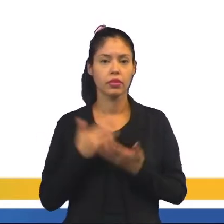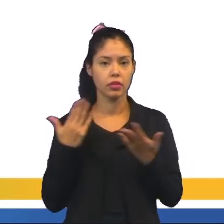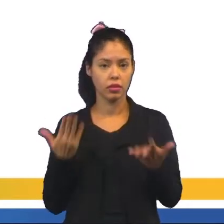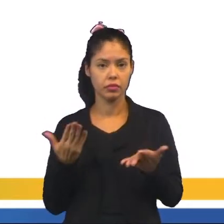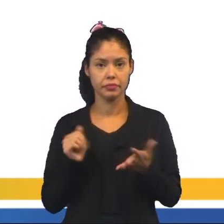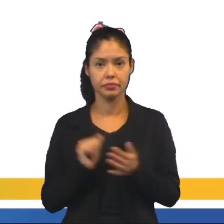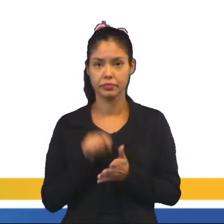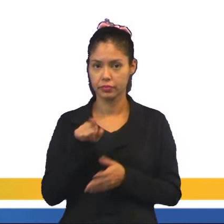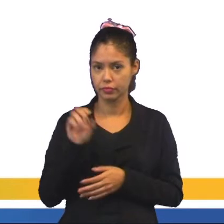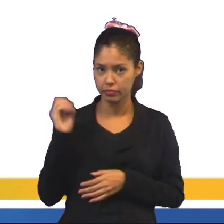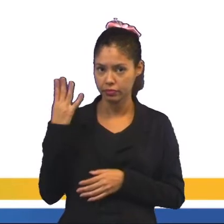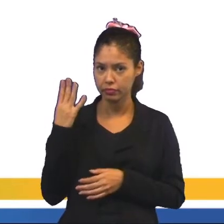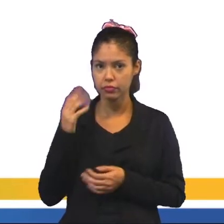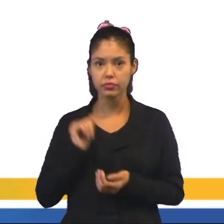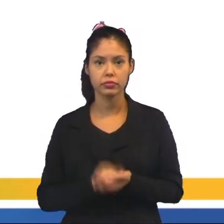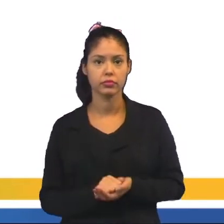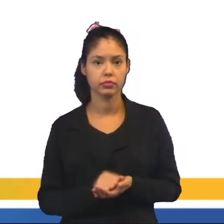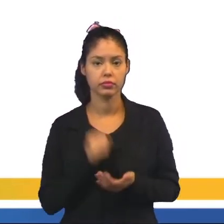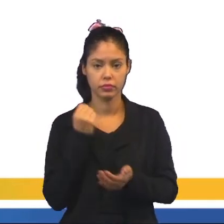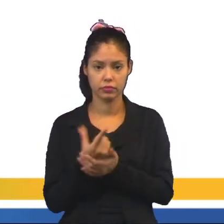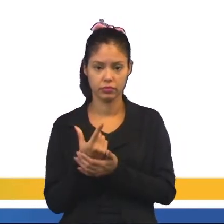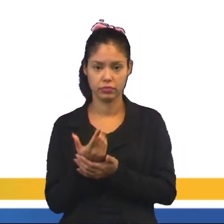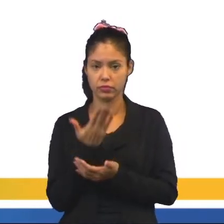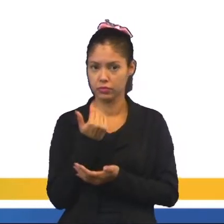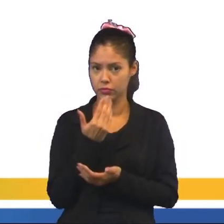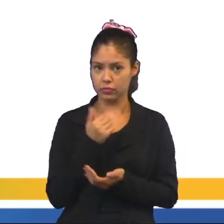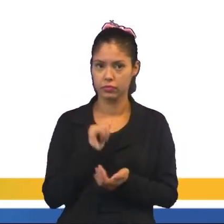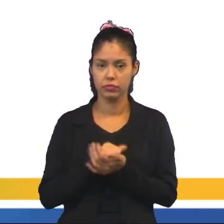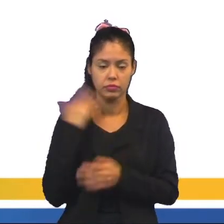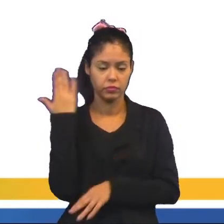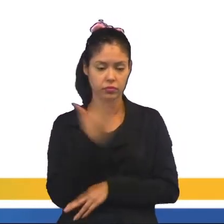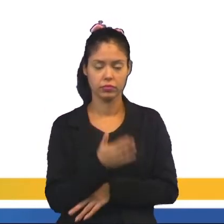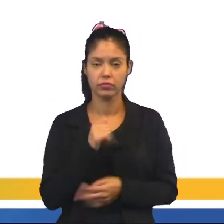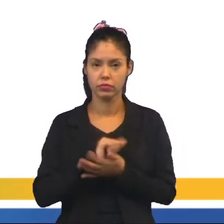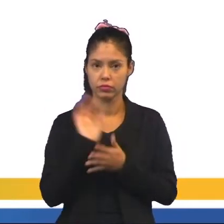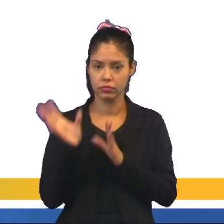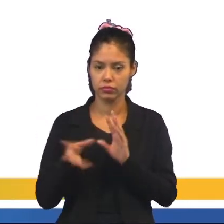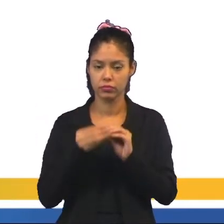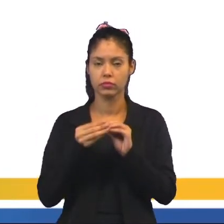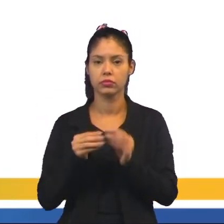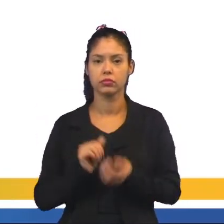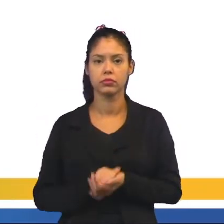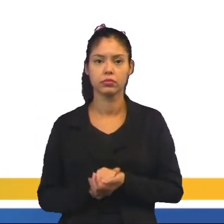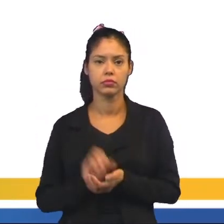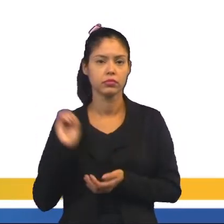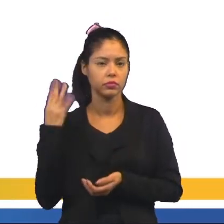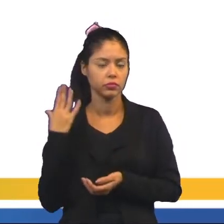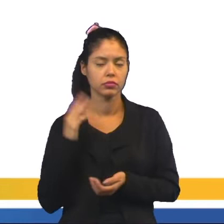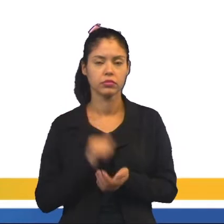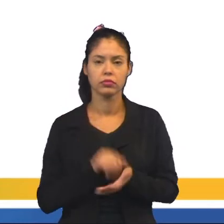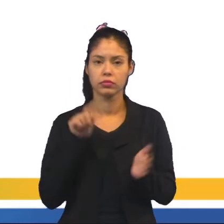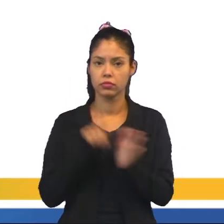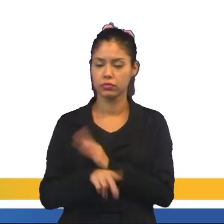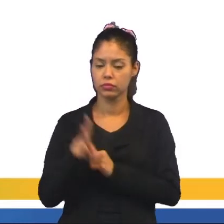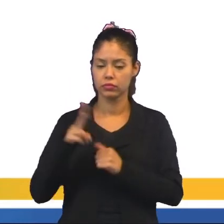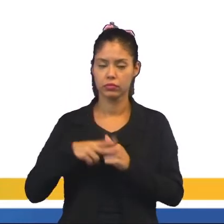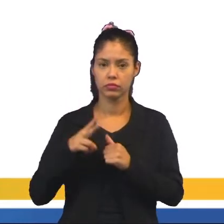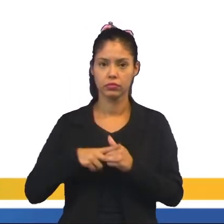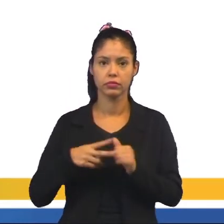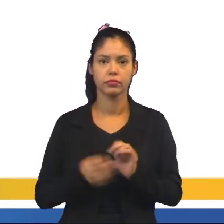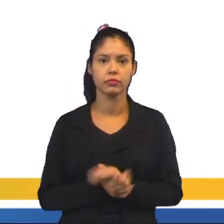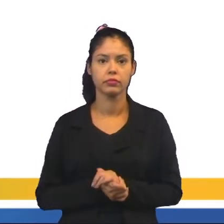então no caso ali Compra comida comida objeto direto porque complemento ali né no caso a questão do